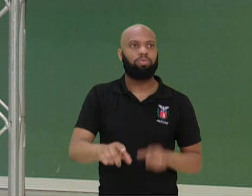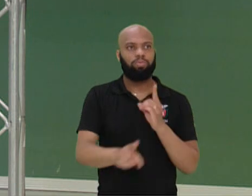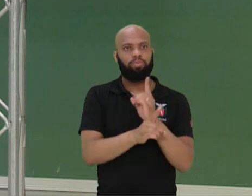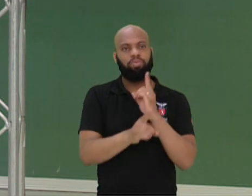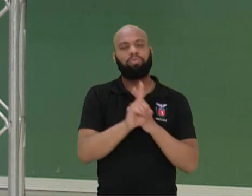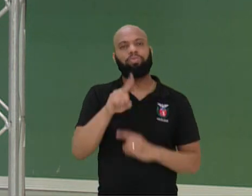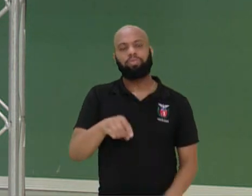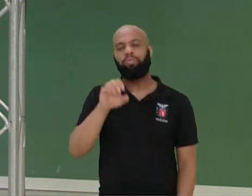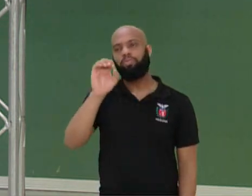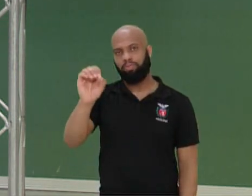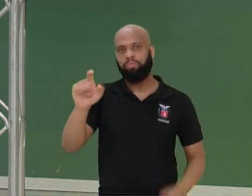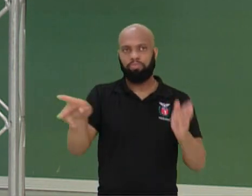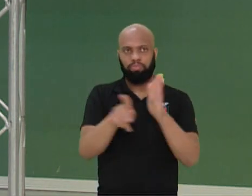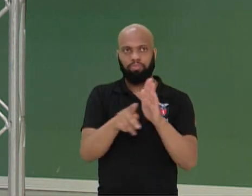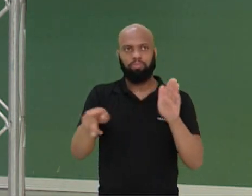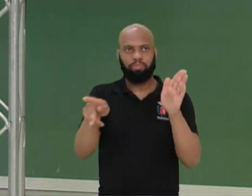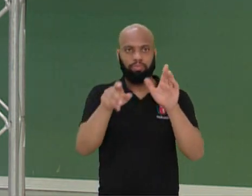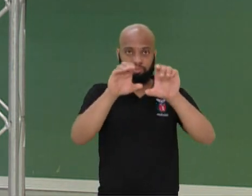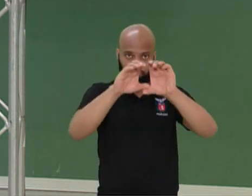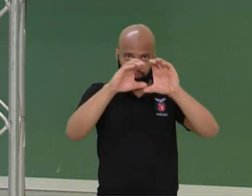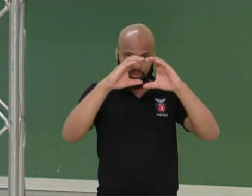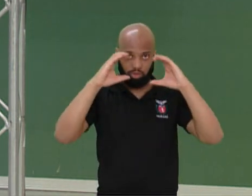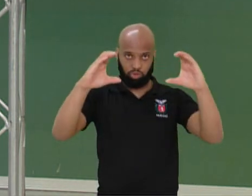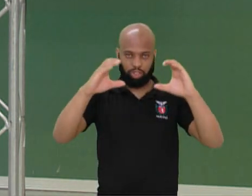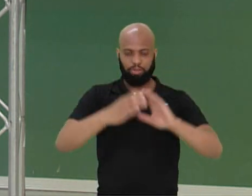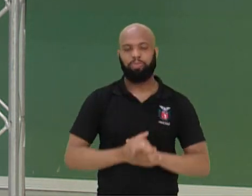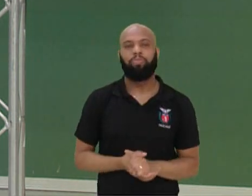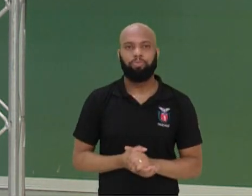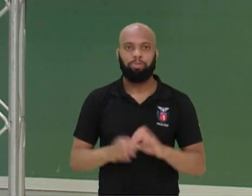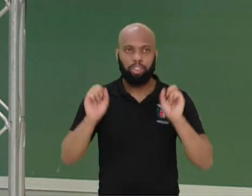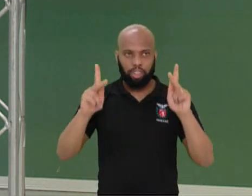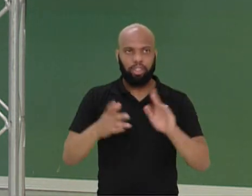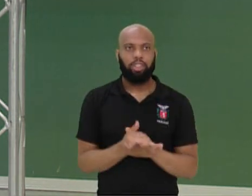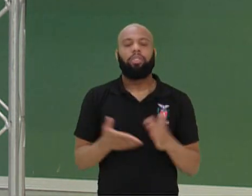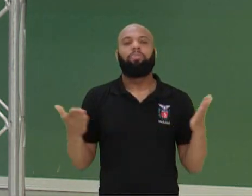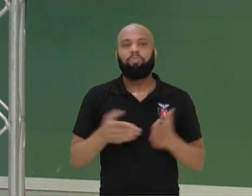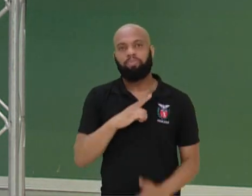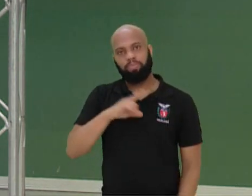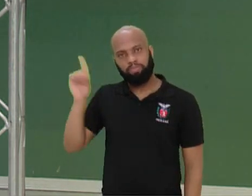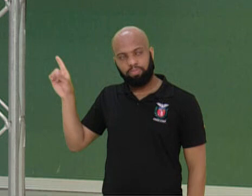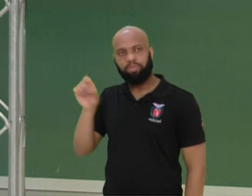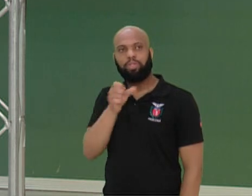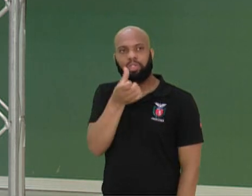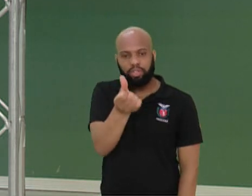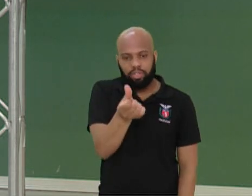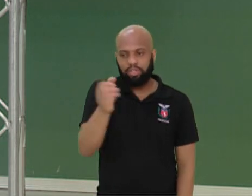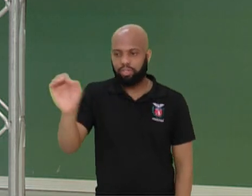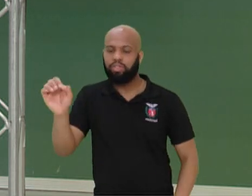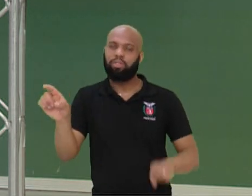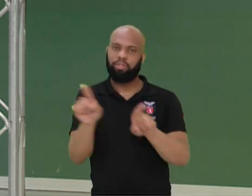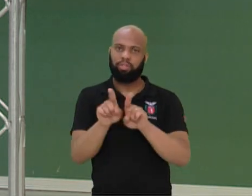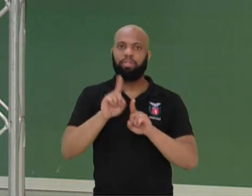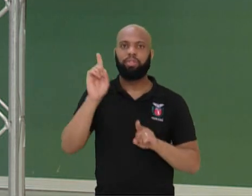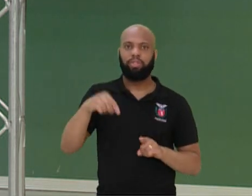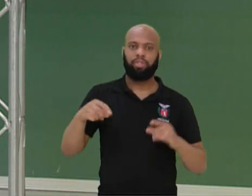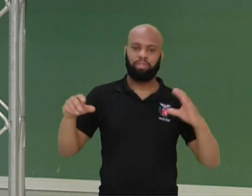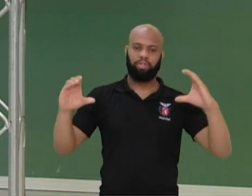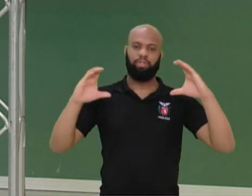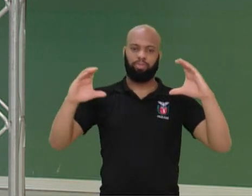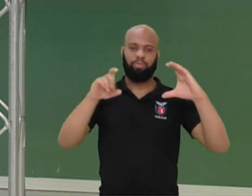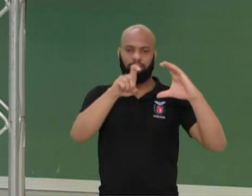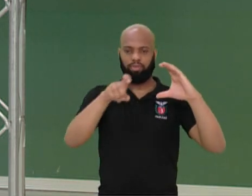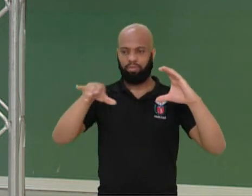ser 0 lá na minha função. Ok? Beleza? Tá lá então, né? 6 e 0 são as